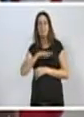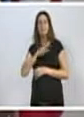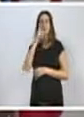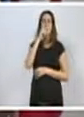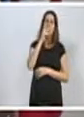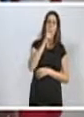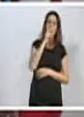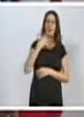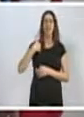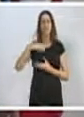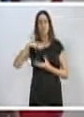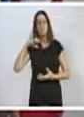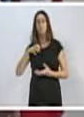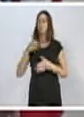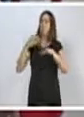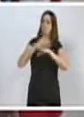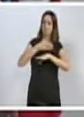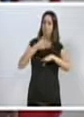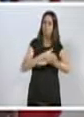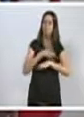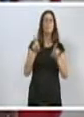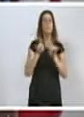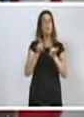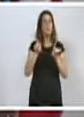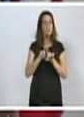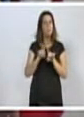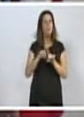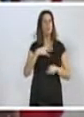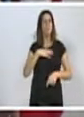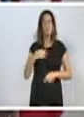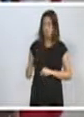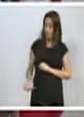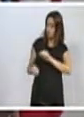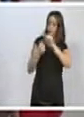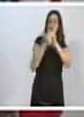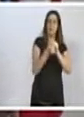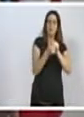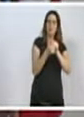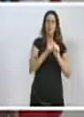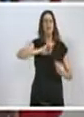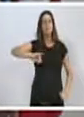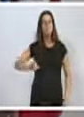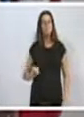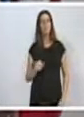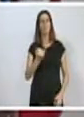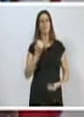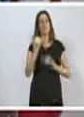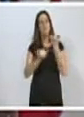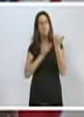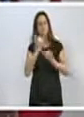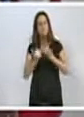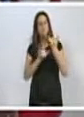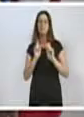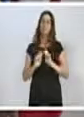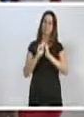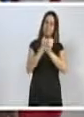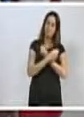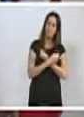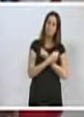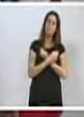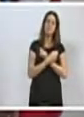e adultos, e poder trazer seus filhos para utilizar esse aparelho. Esse